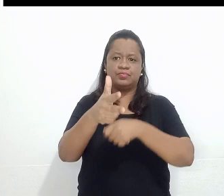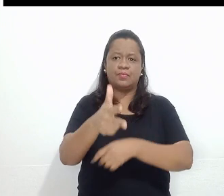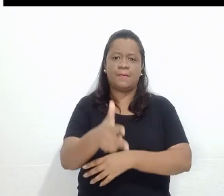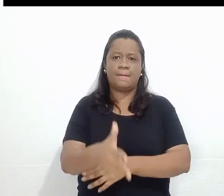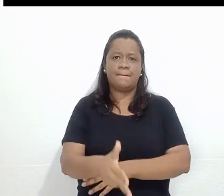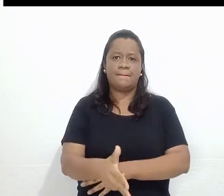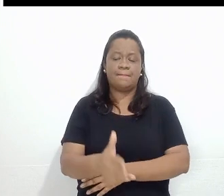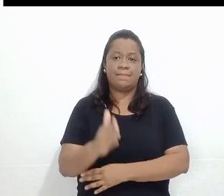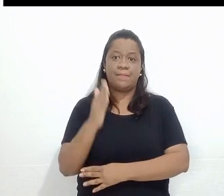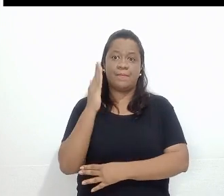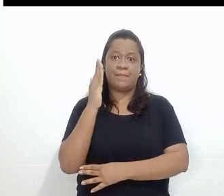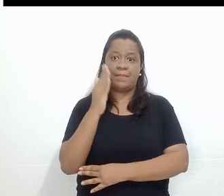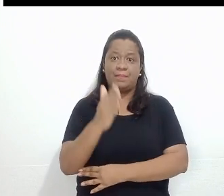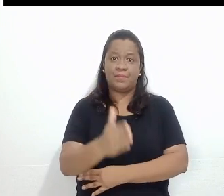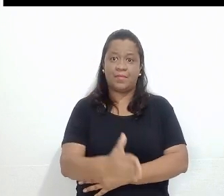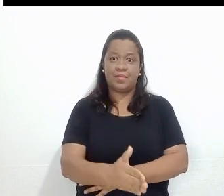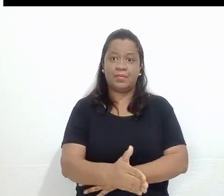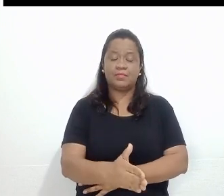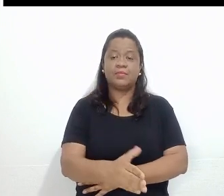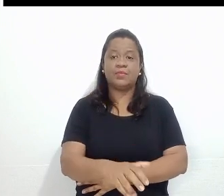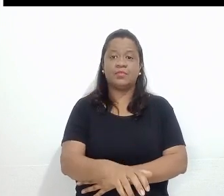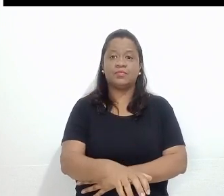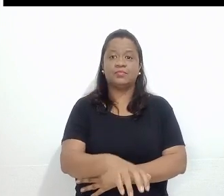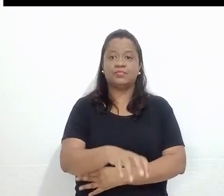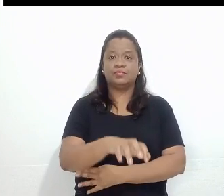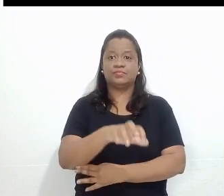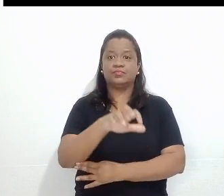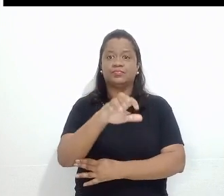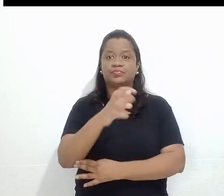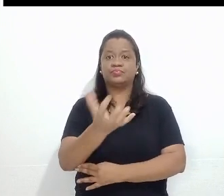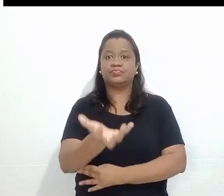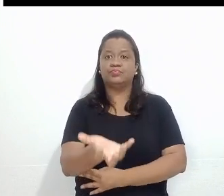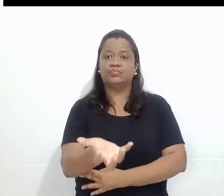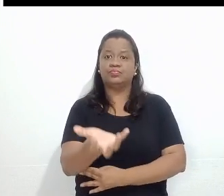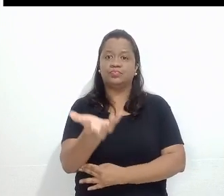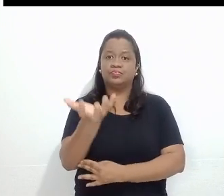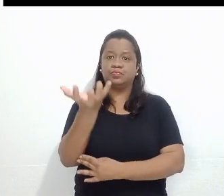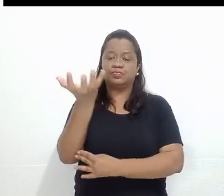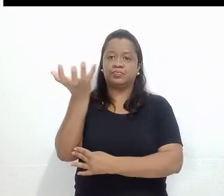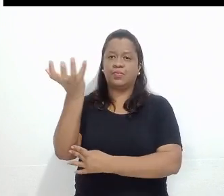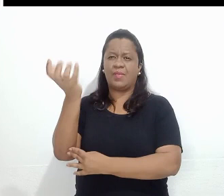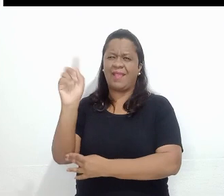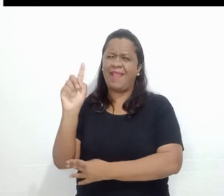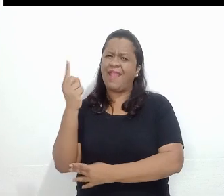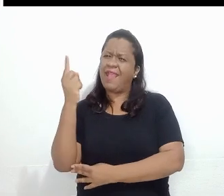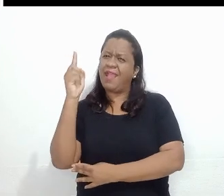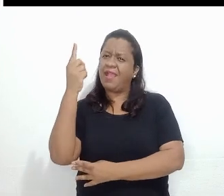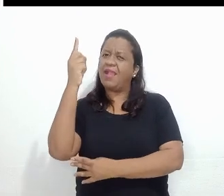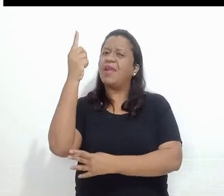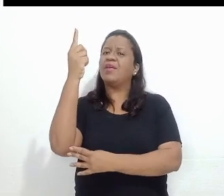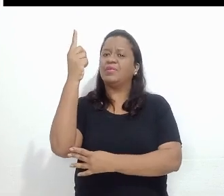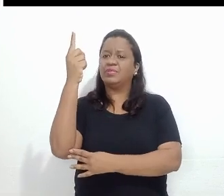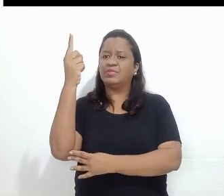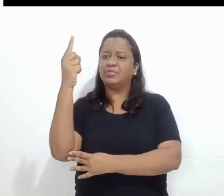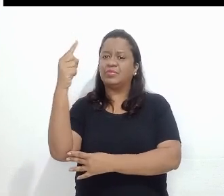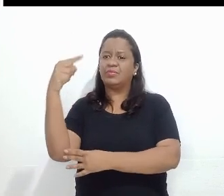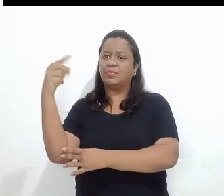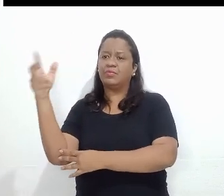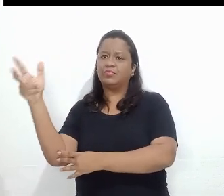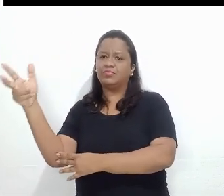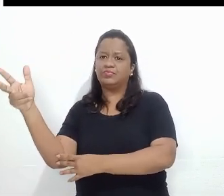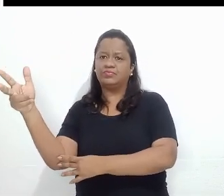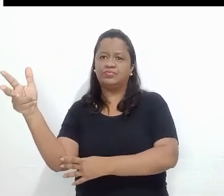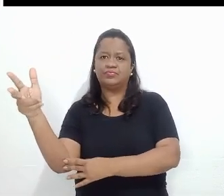mecânico aqui, que pode levantar esse equipamento, vai lá para o alto mesmo, pode rodar-se em volta aqui